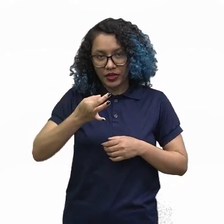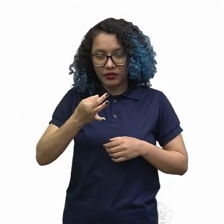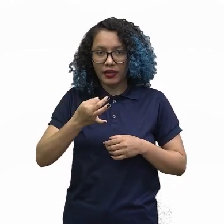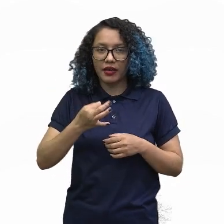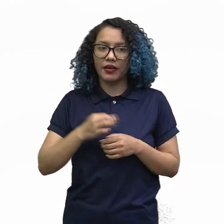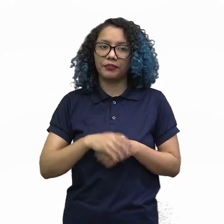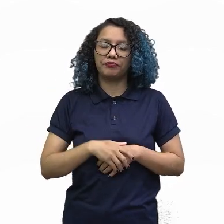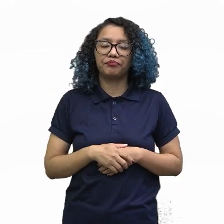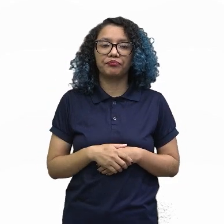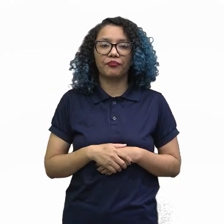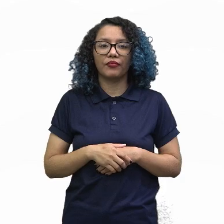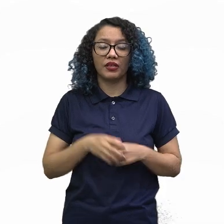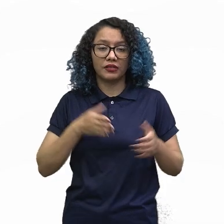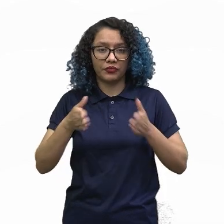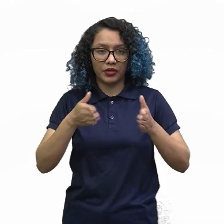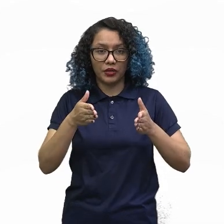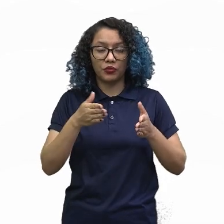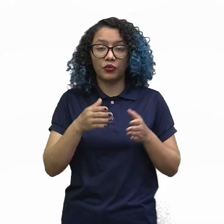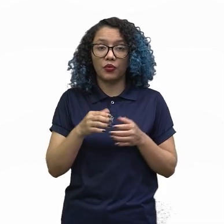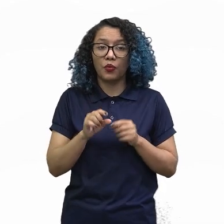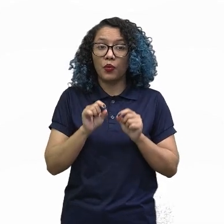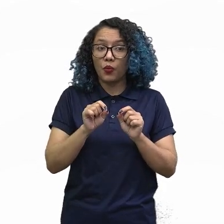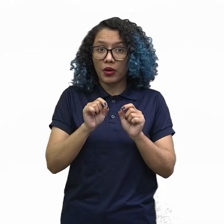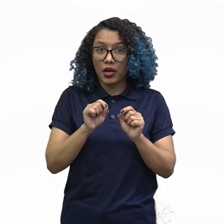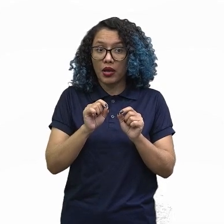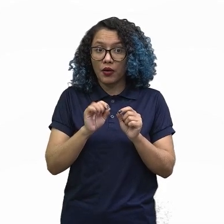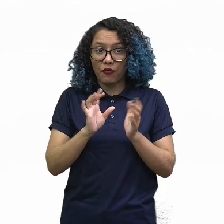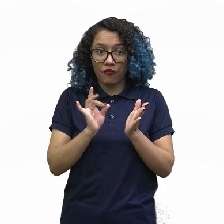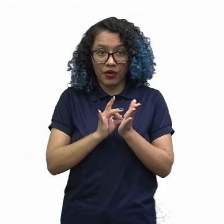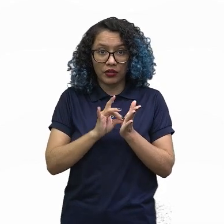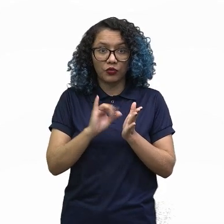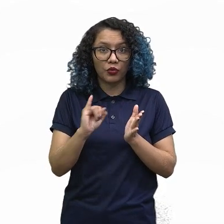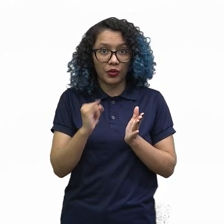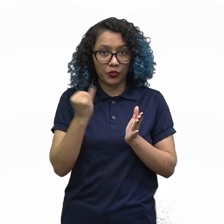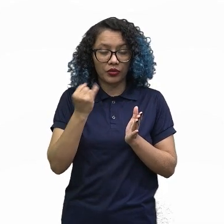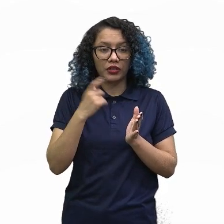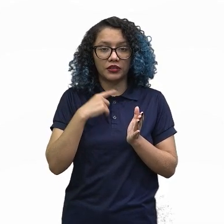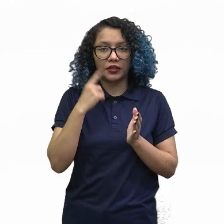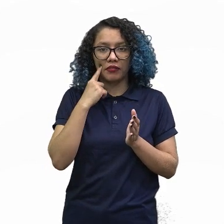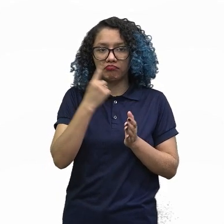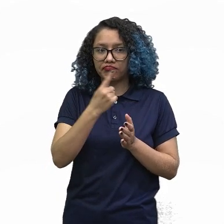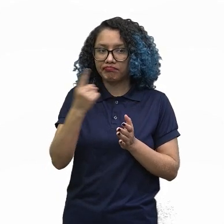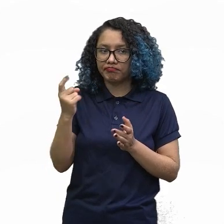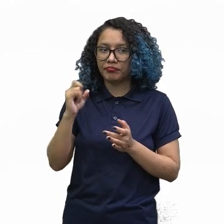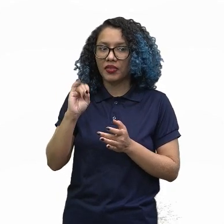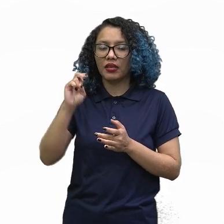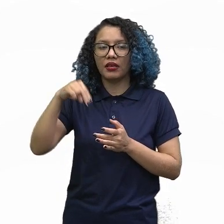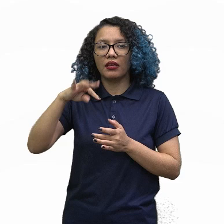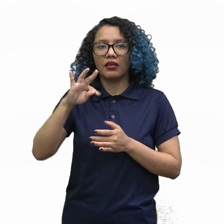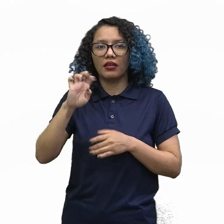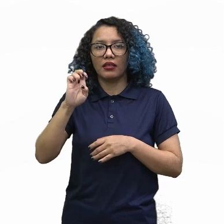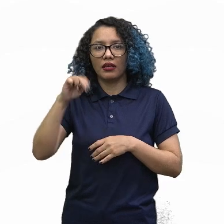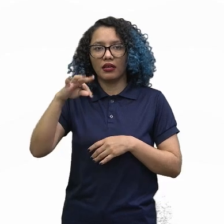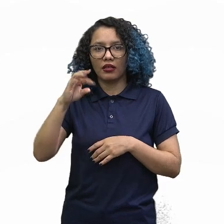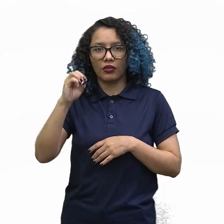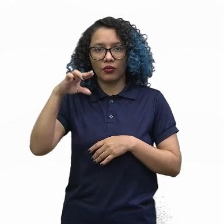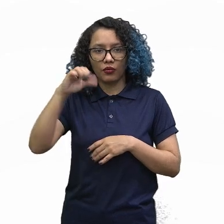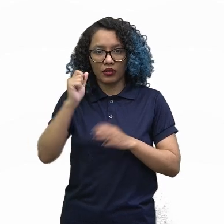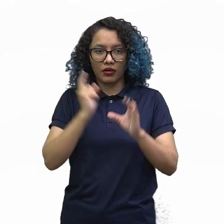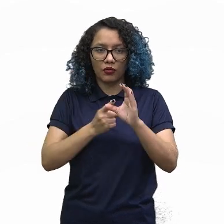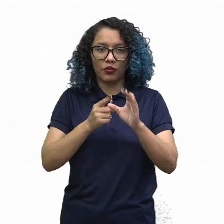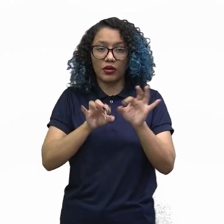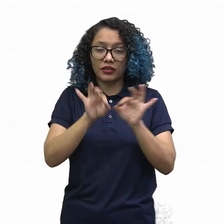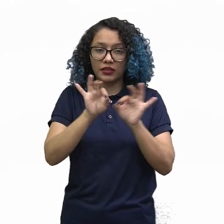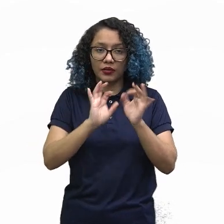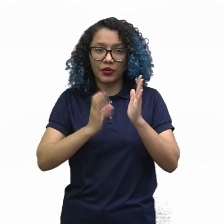muito importante. Então, preste atenção, olha lá, a Intentona Comunista. Organizado pelo Partido